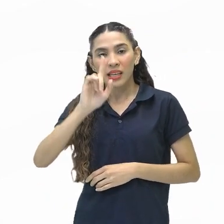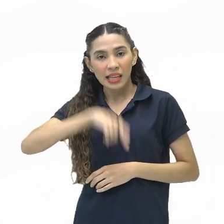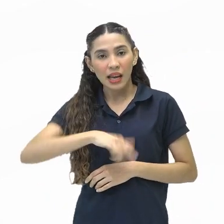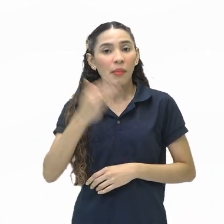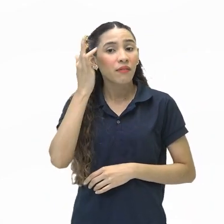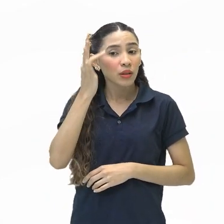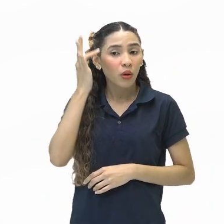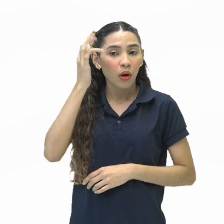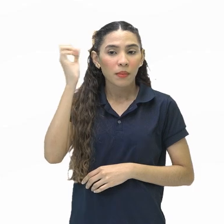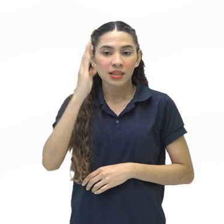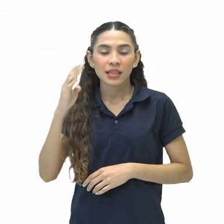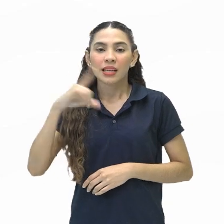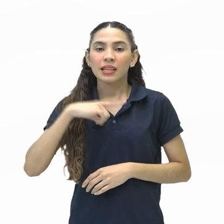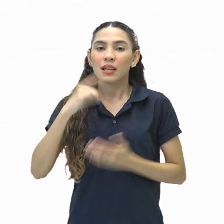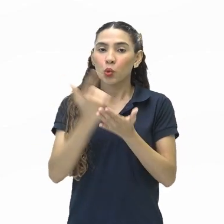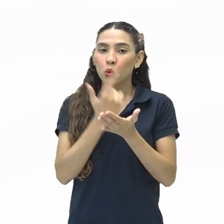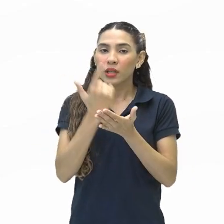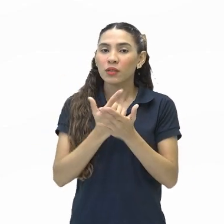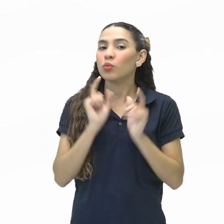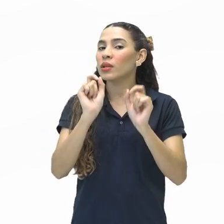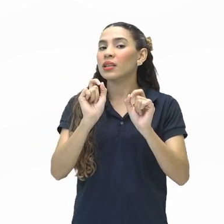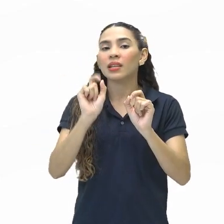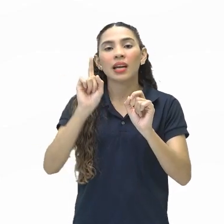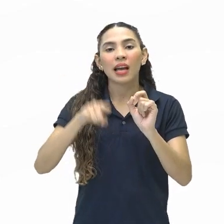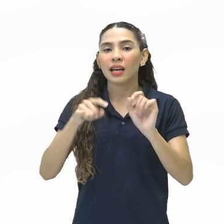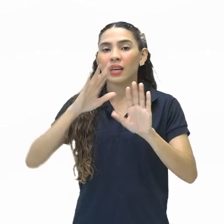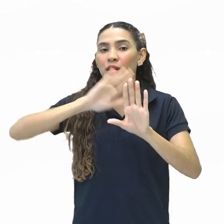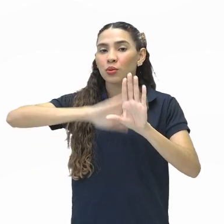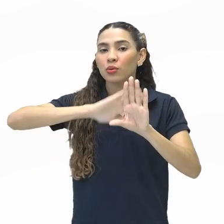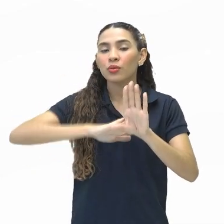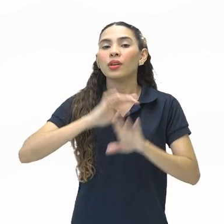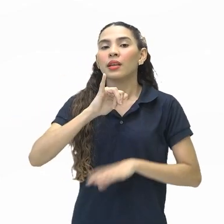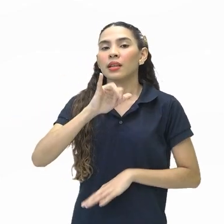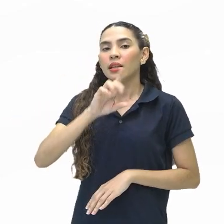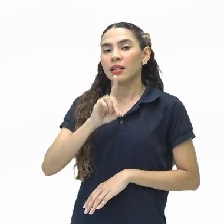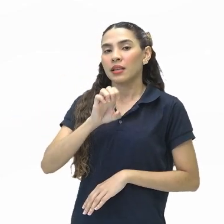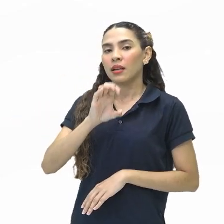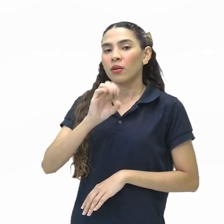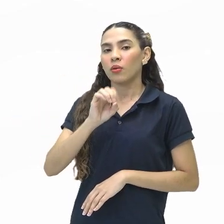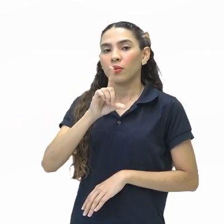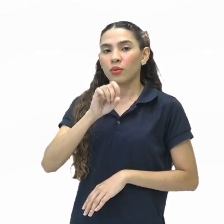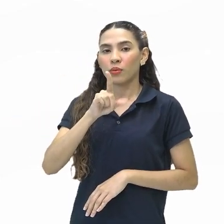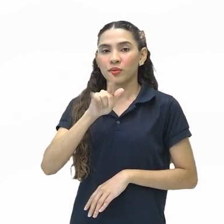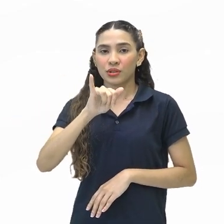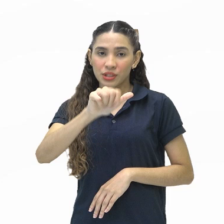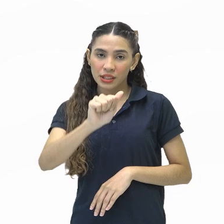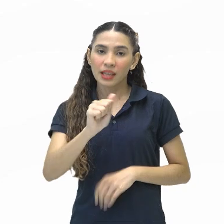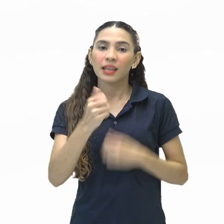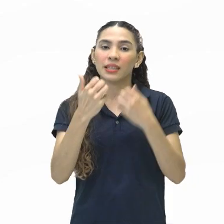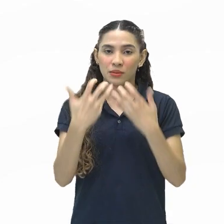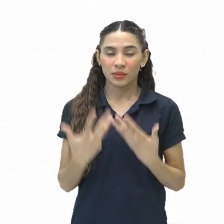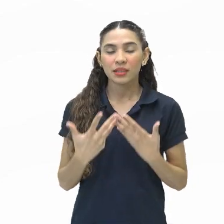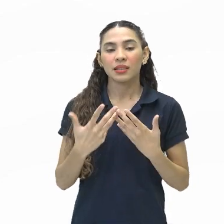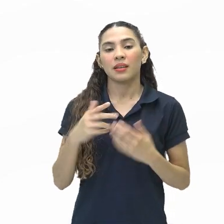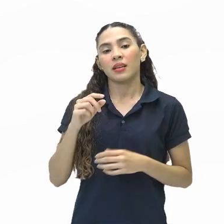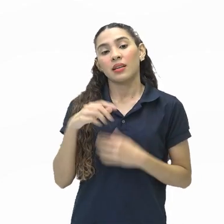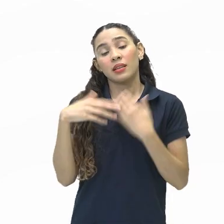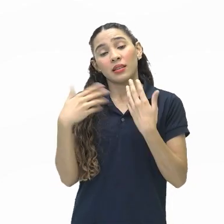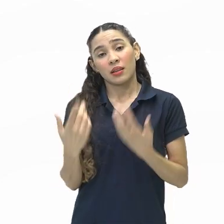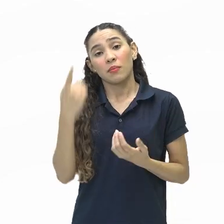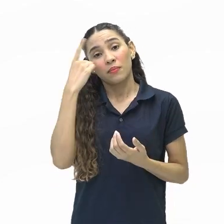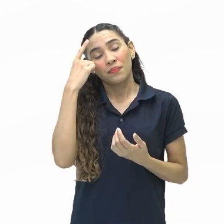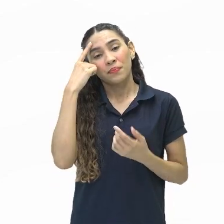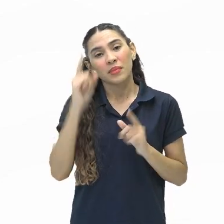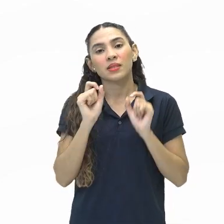ela tem um livro chamado O que é a Ideologia, que ela então vai nos ajudar a pensar sobre isso. Então vamos pensar. Primeiro a gente tem